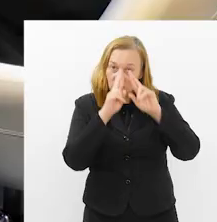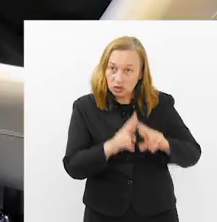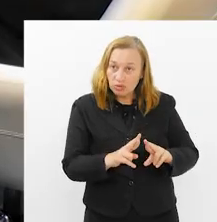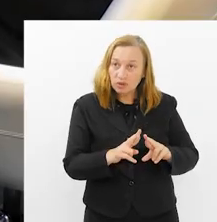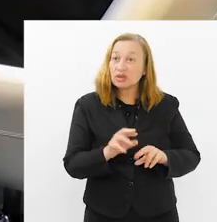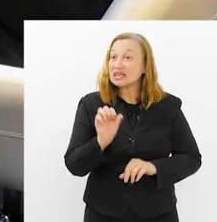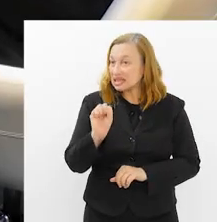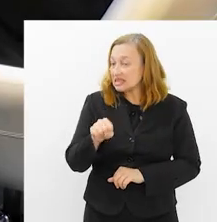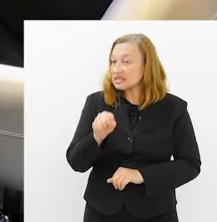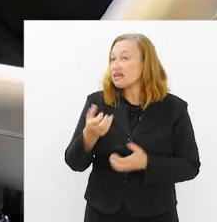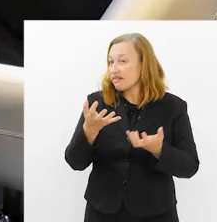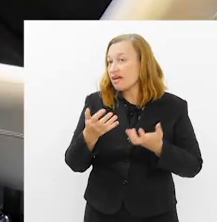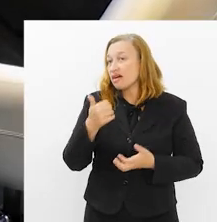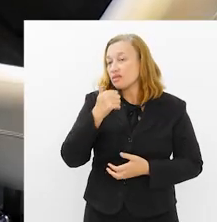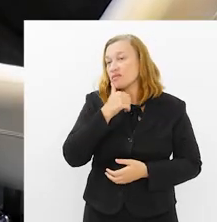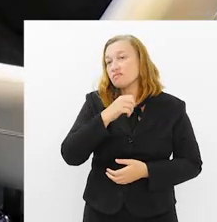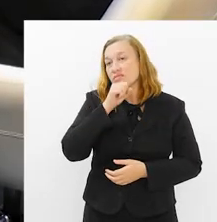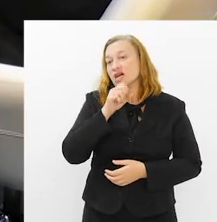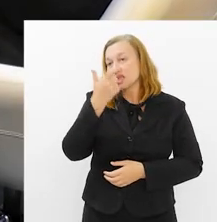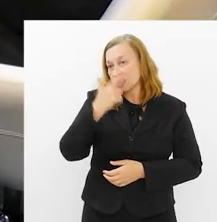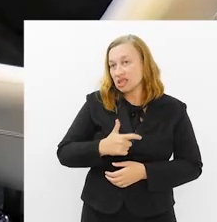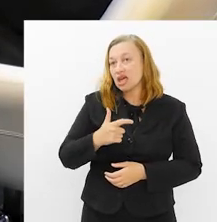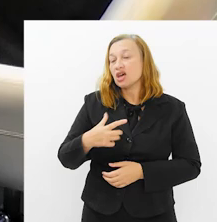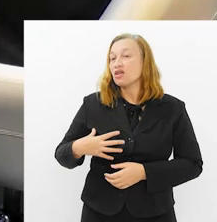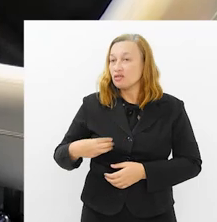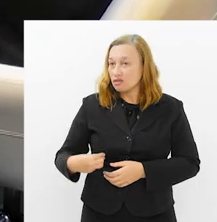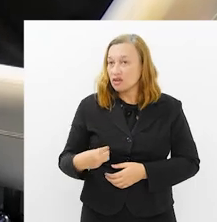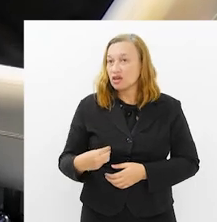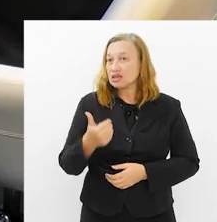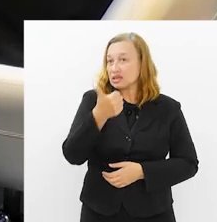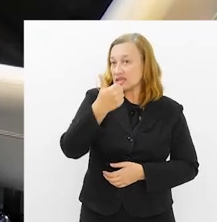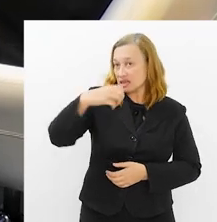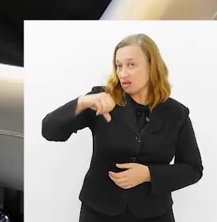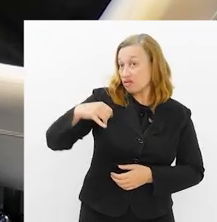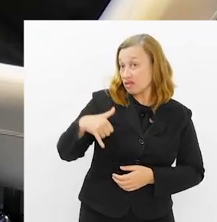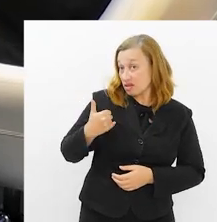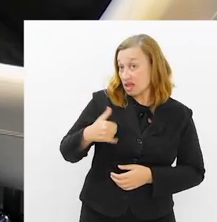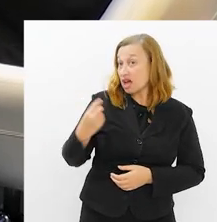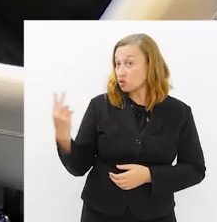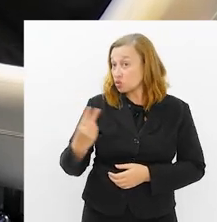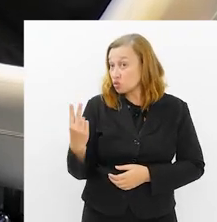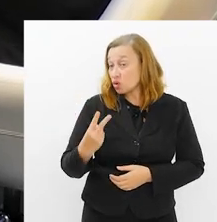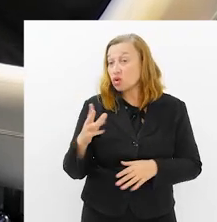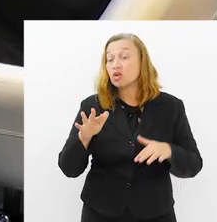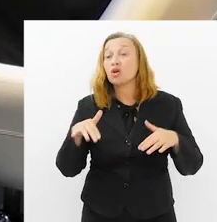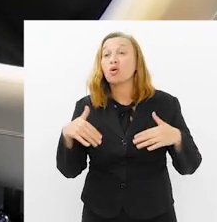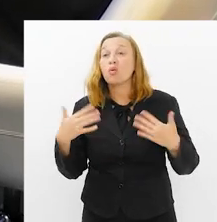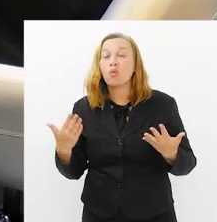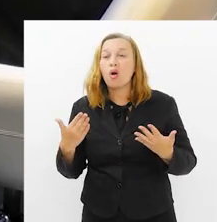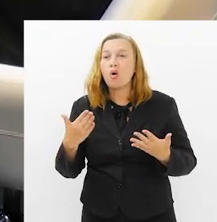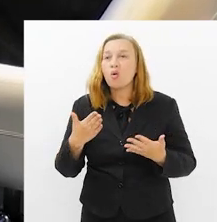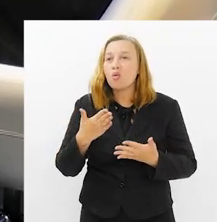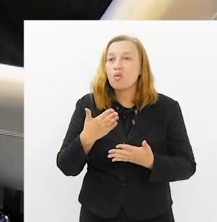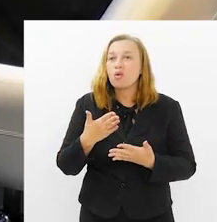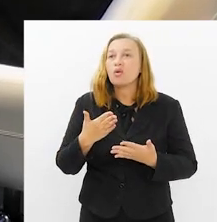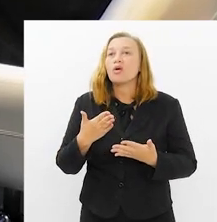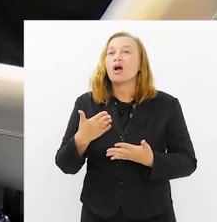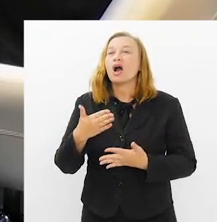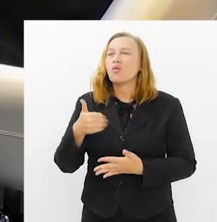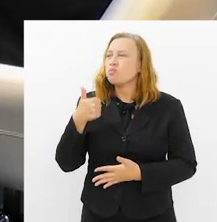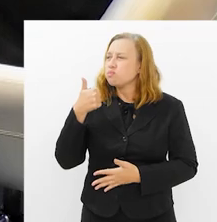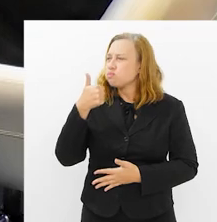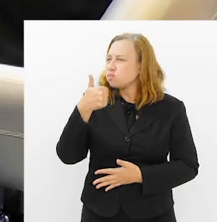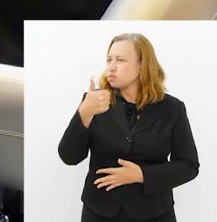sua decisão respeitada de sim, quero ser mãe com seus filhos de 19 anos, qual o